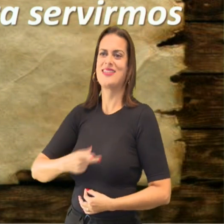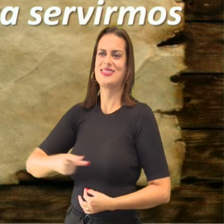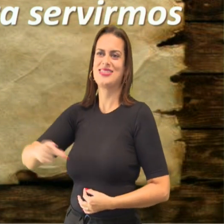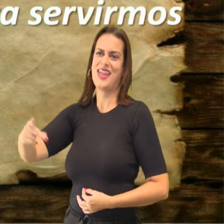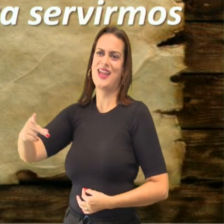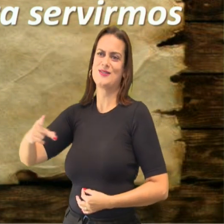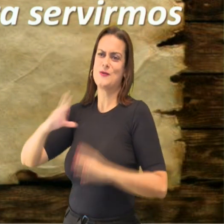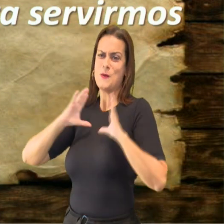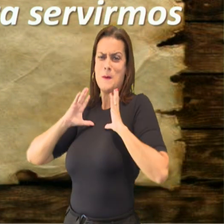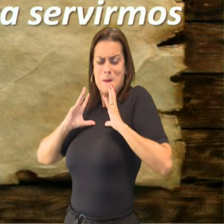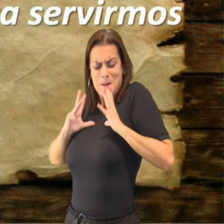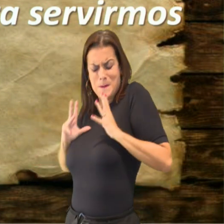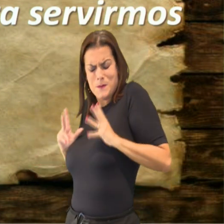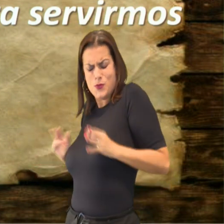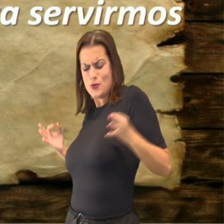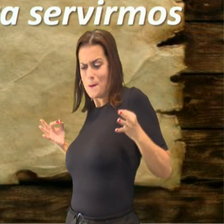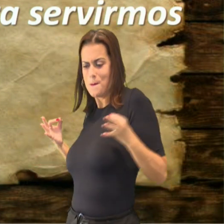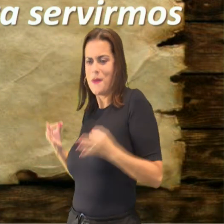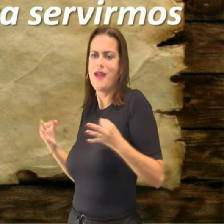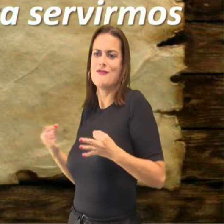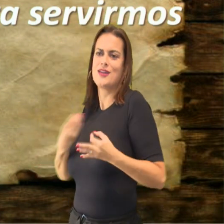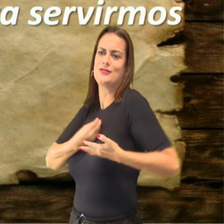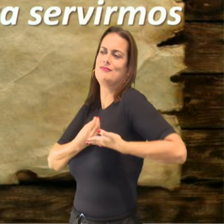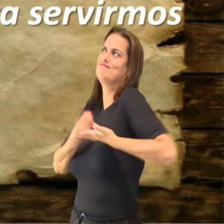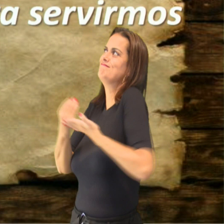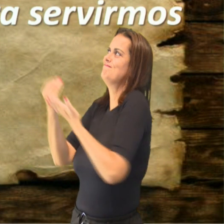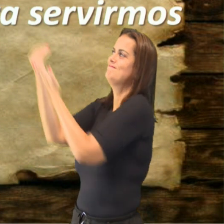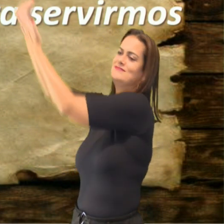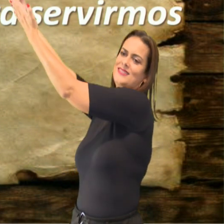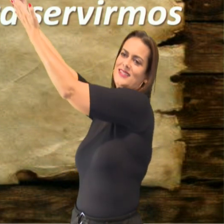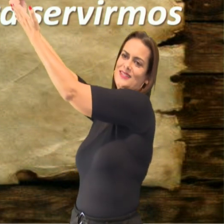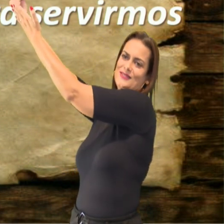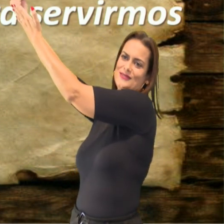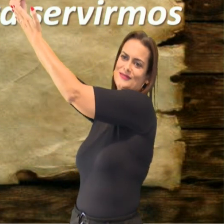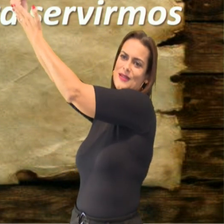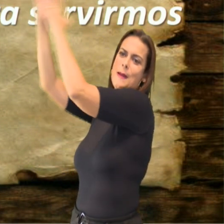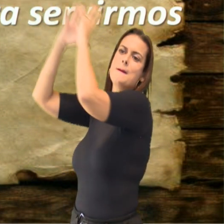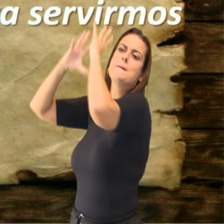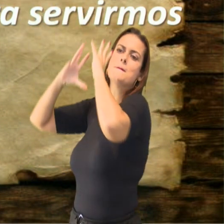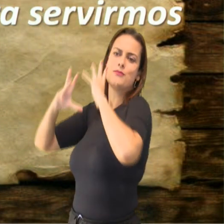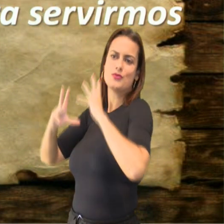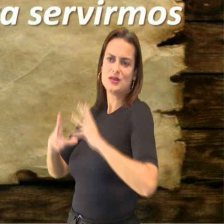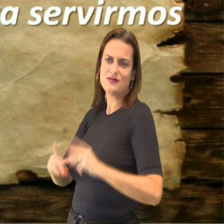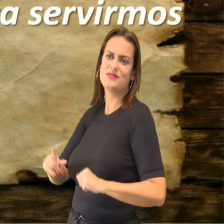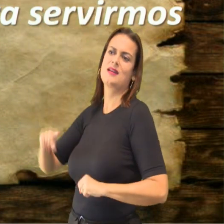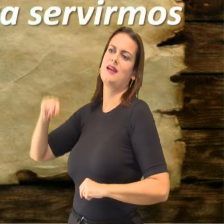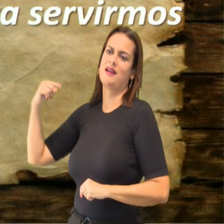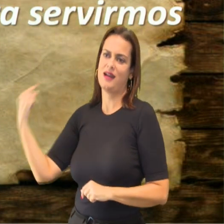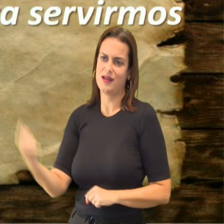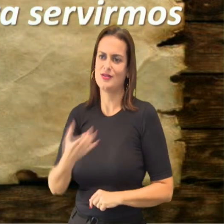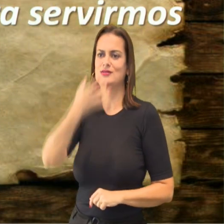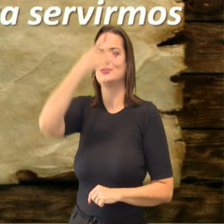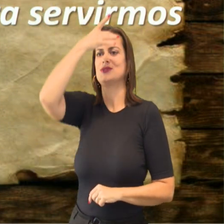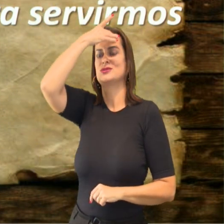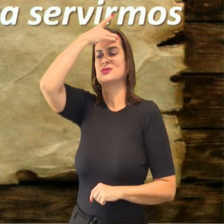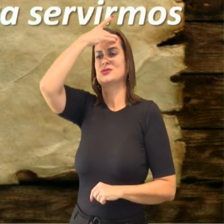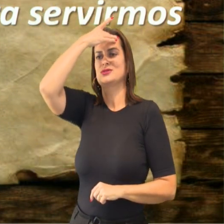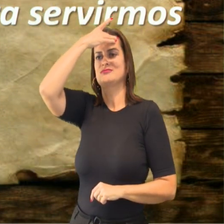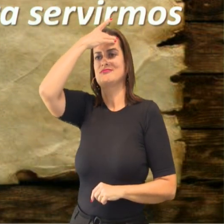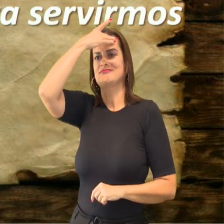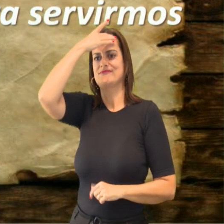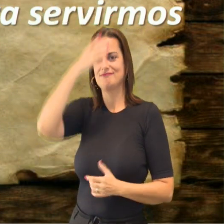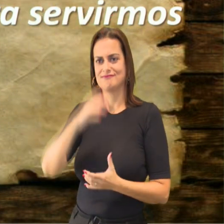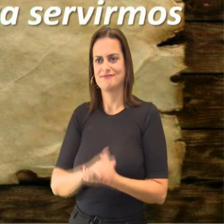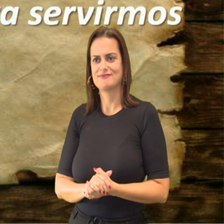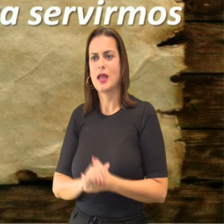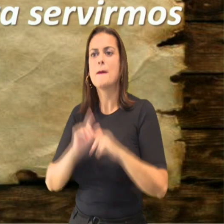a Deus, diz aqui o texto bíblico, purificará a nossa consciência de obras mortas